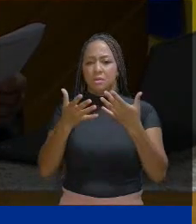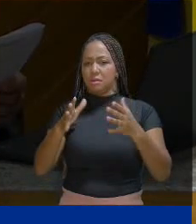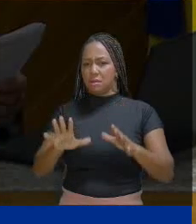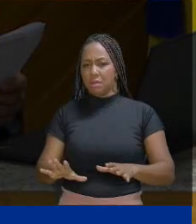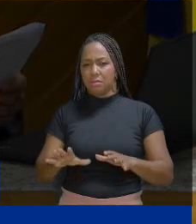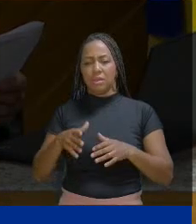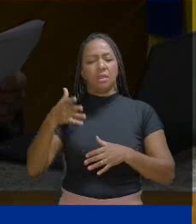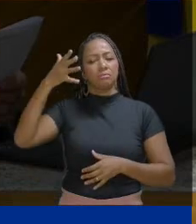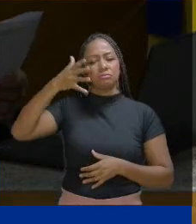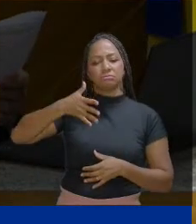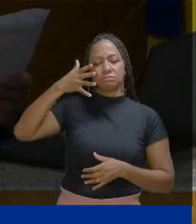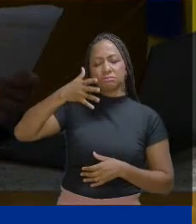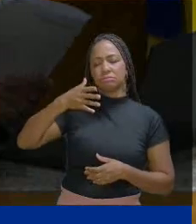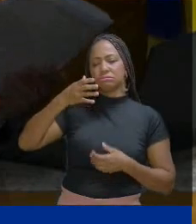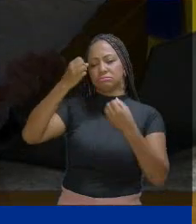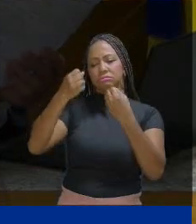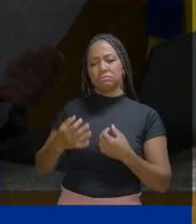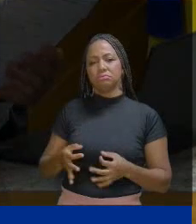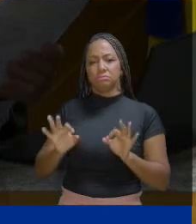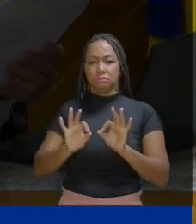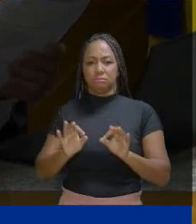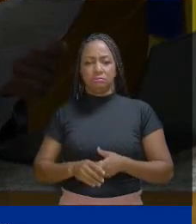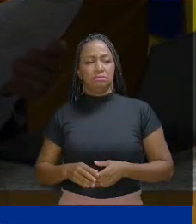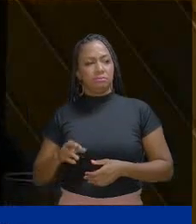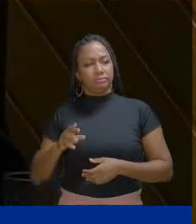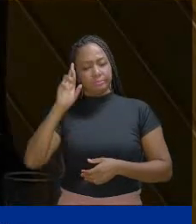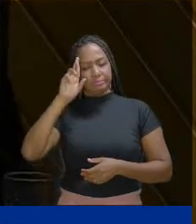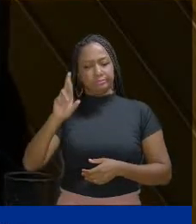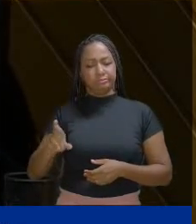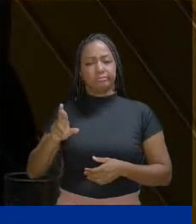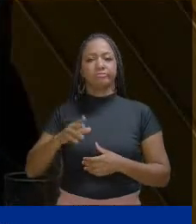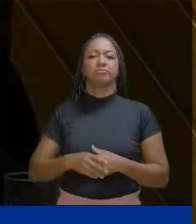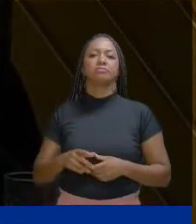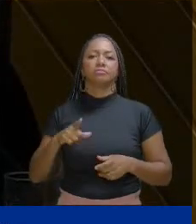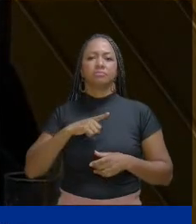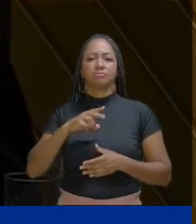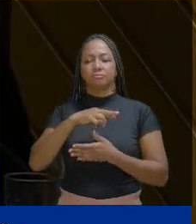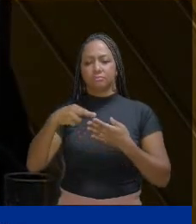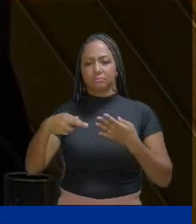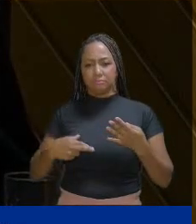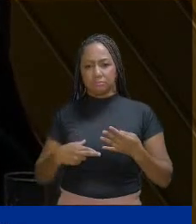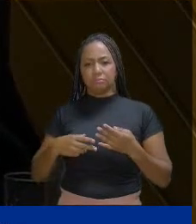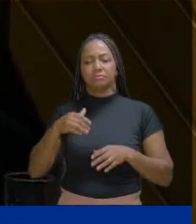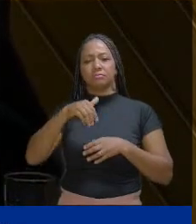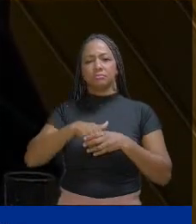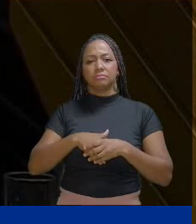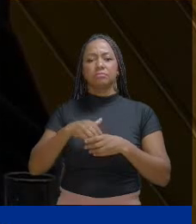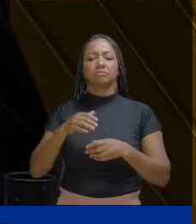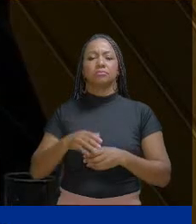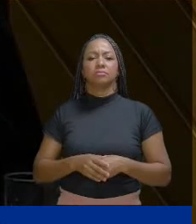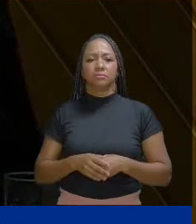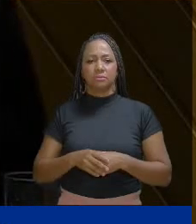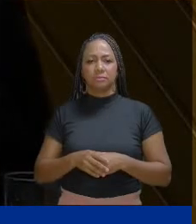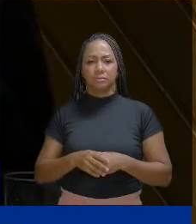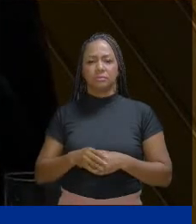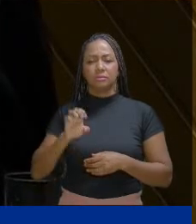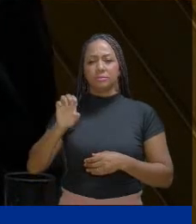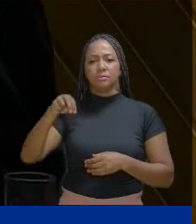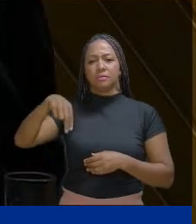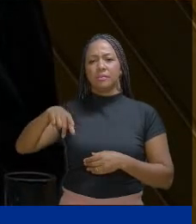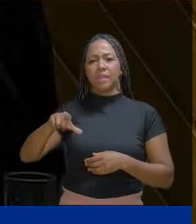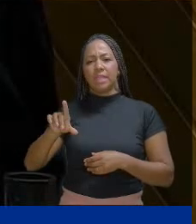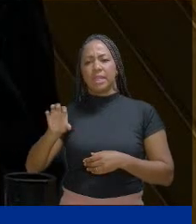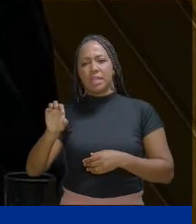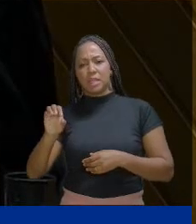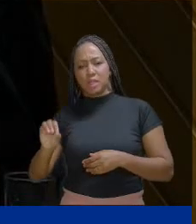abriram mão das sustentações orais. Vossa Excelência está com a palavra. Trata-se de recurso eleitoral e juiz Anselmo Gonçalves do